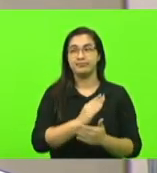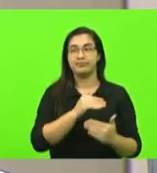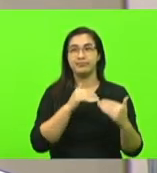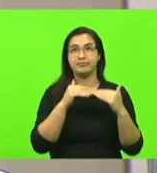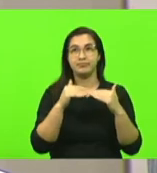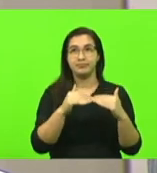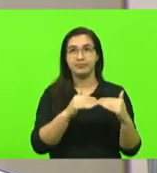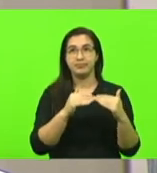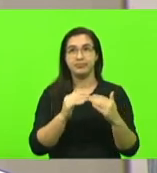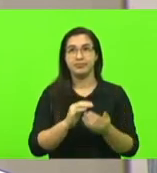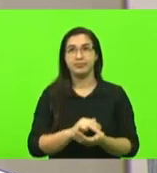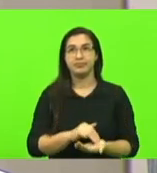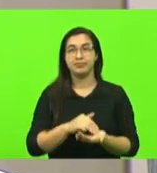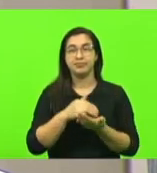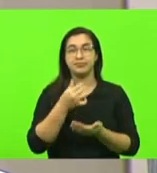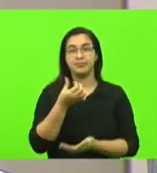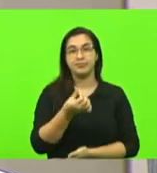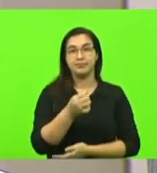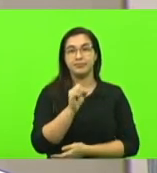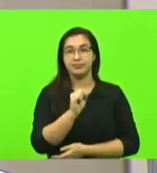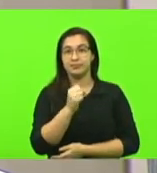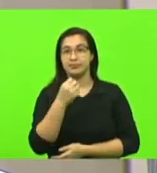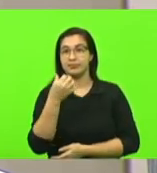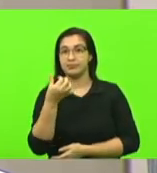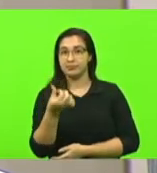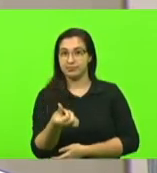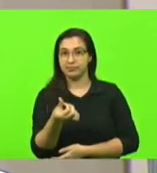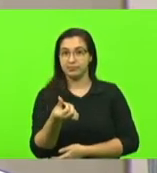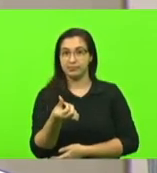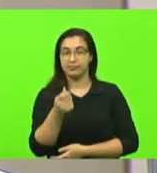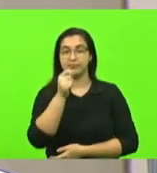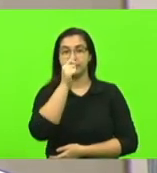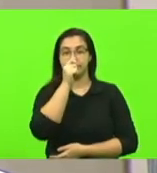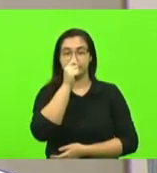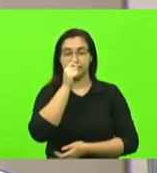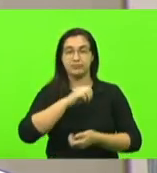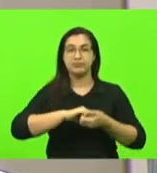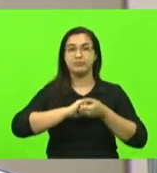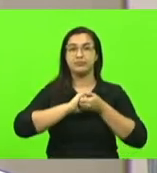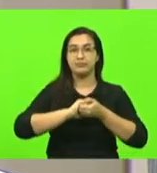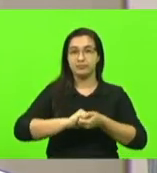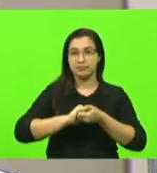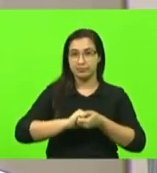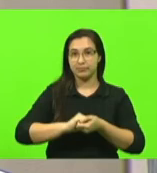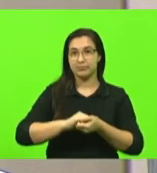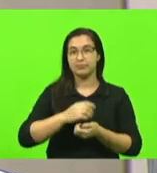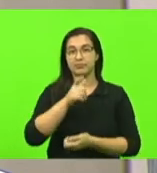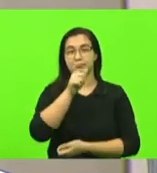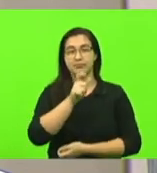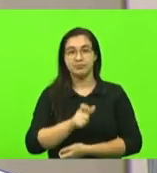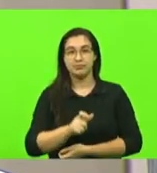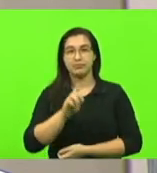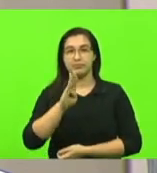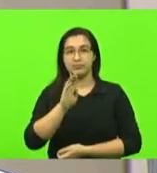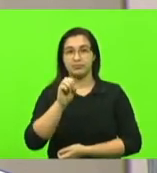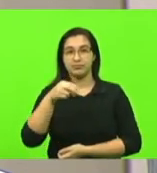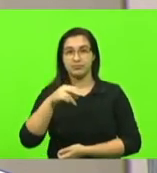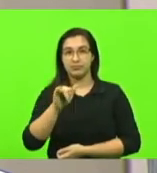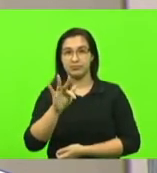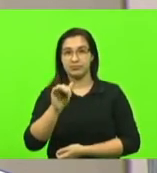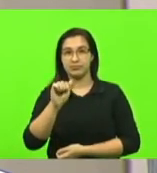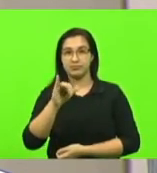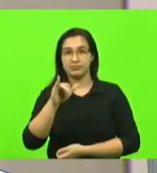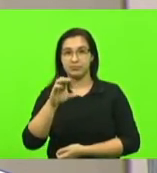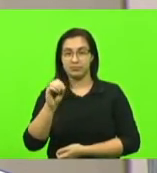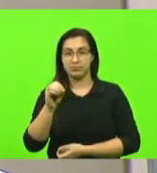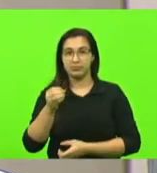por unanimidade. Moção 686, autor deputado João Amin, cumprimentando o senhor Bonifácio Espíndola Neto pelo lançamento